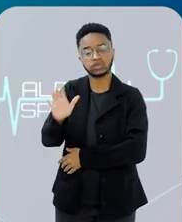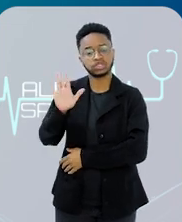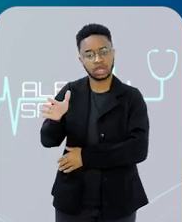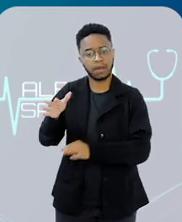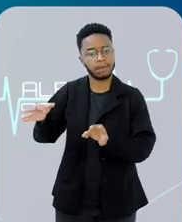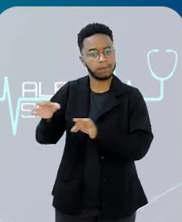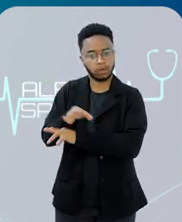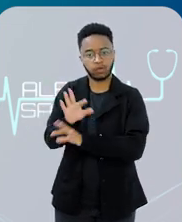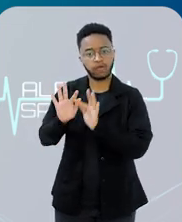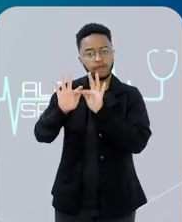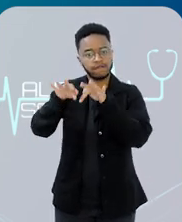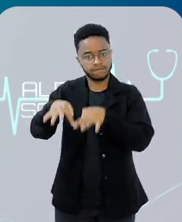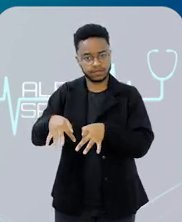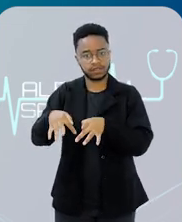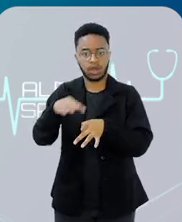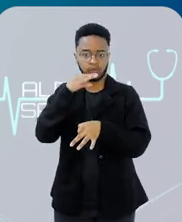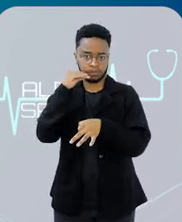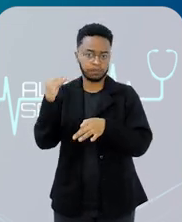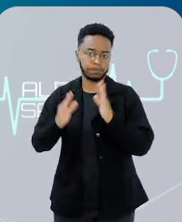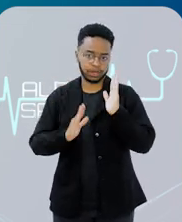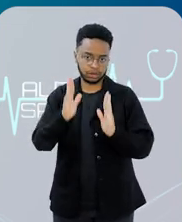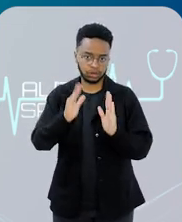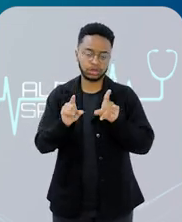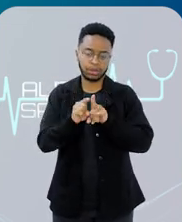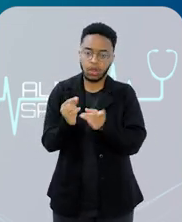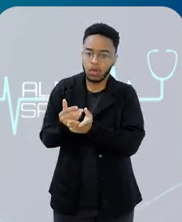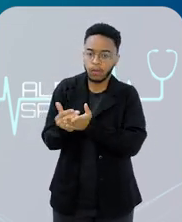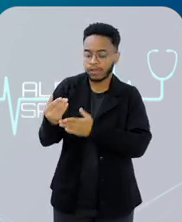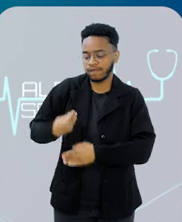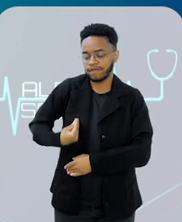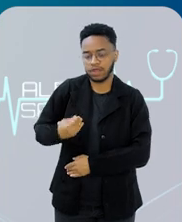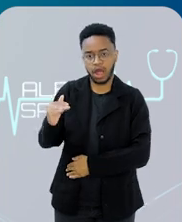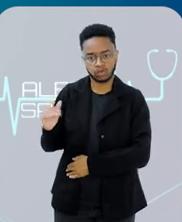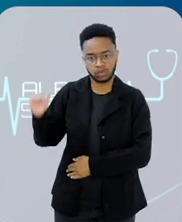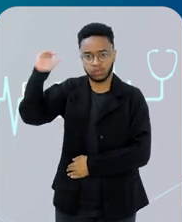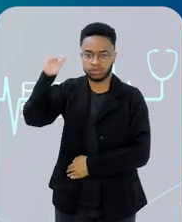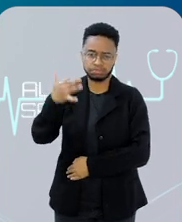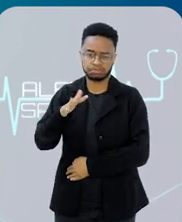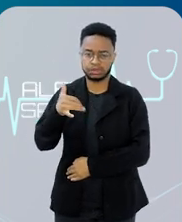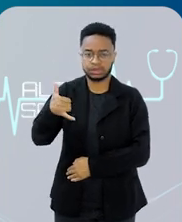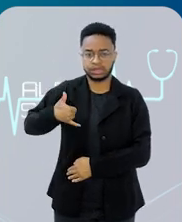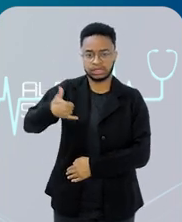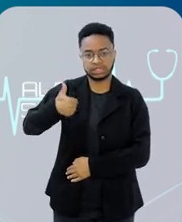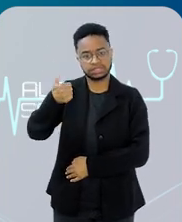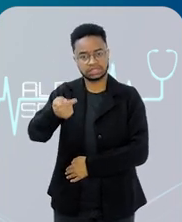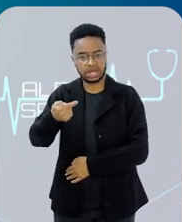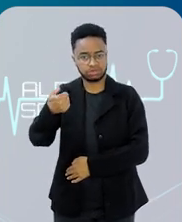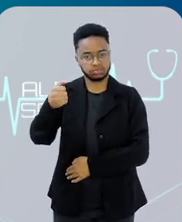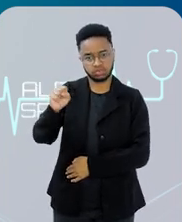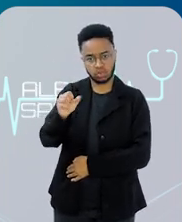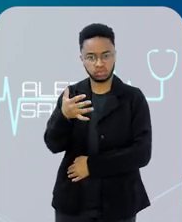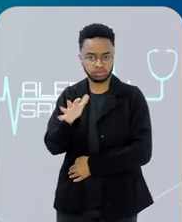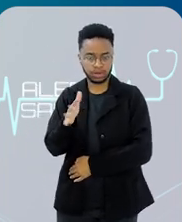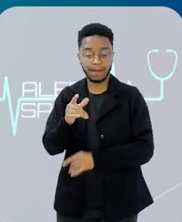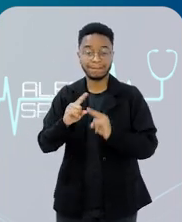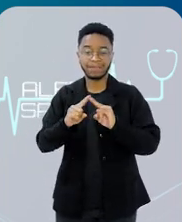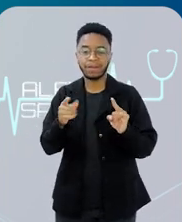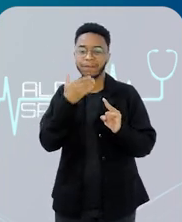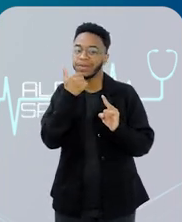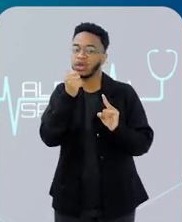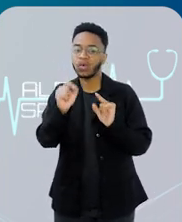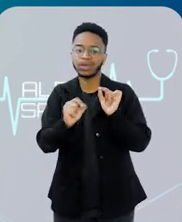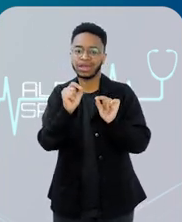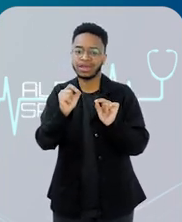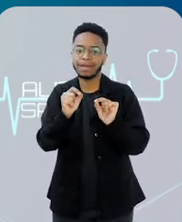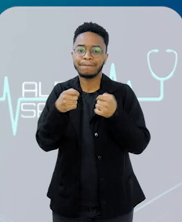já desenvolvido ali no final da adolescência, início da fase adulta, ali por volta de 17, 18 anos, mas o